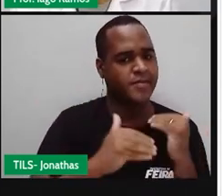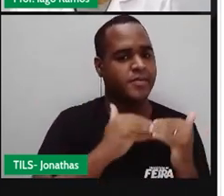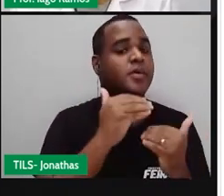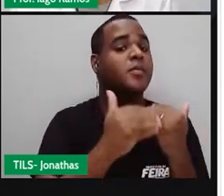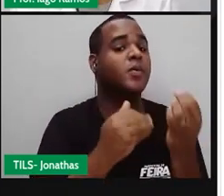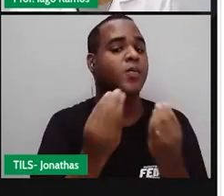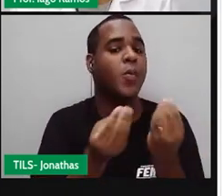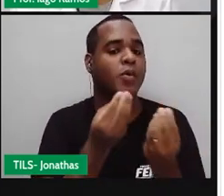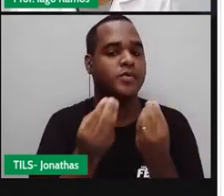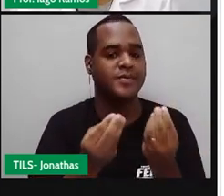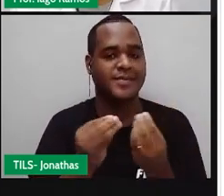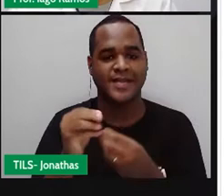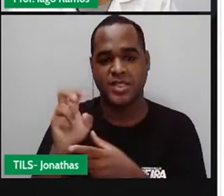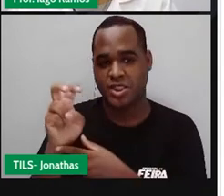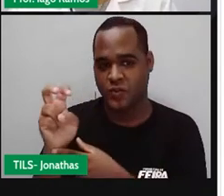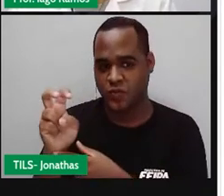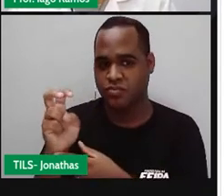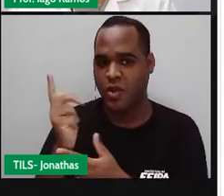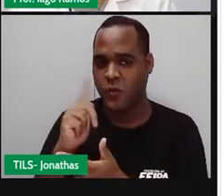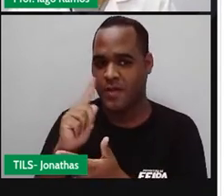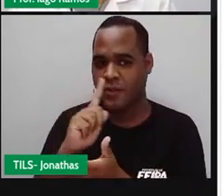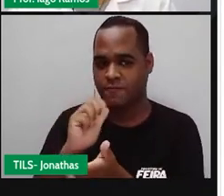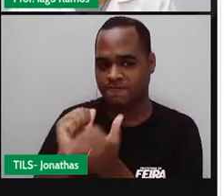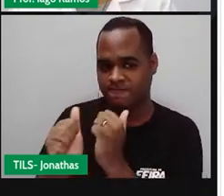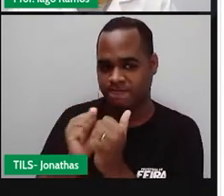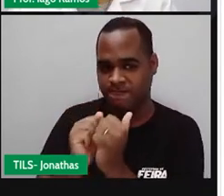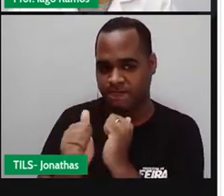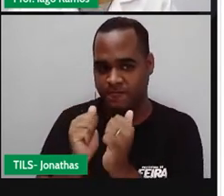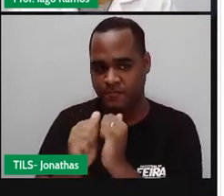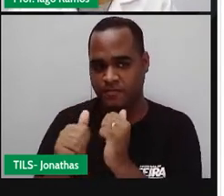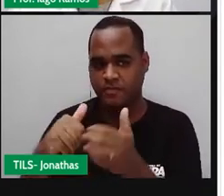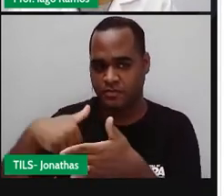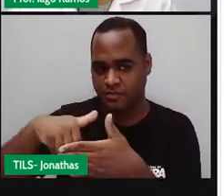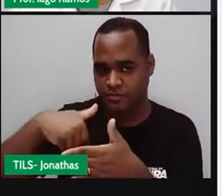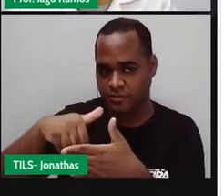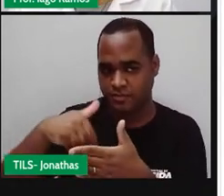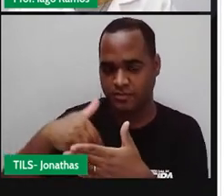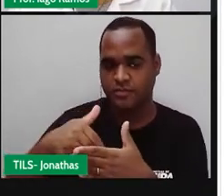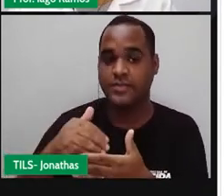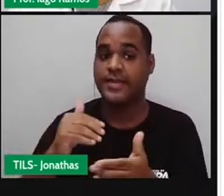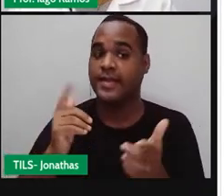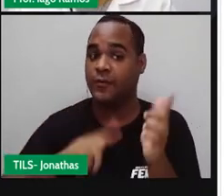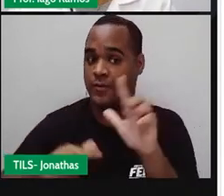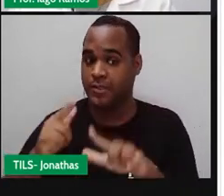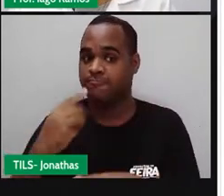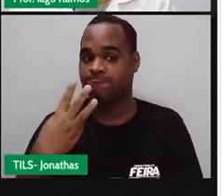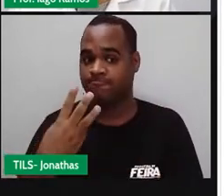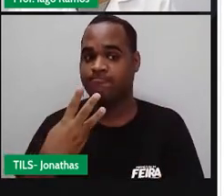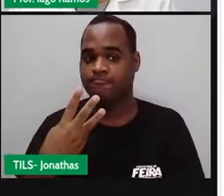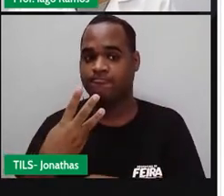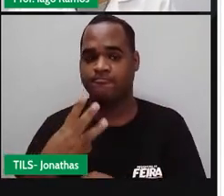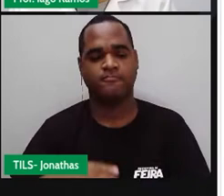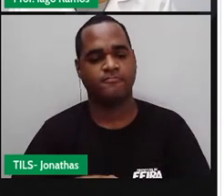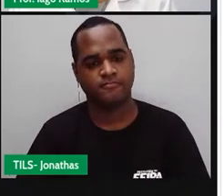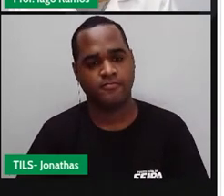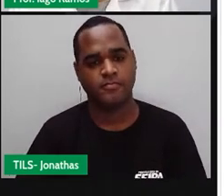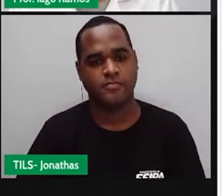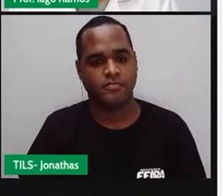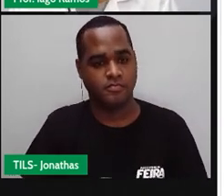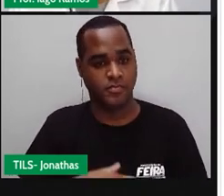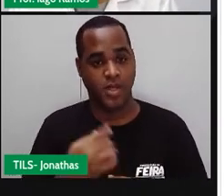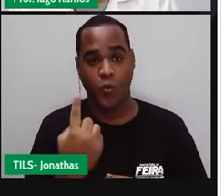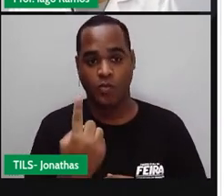dos cinco jogos que foram disputados a seleção conseguiu vencer três Um